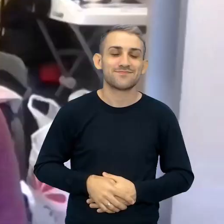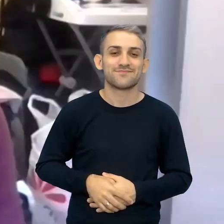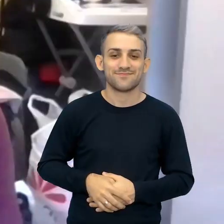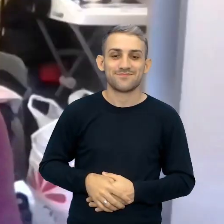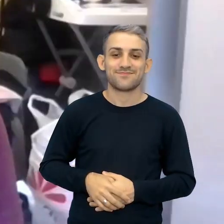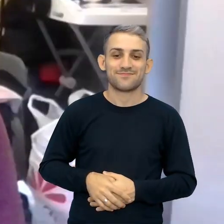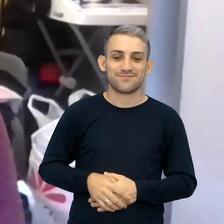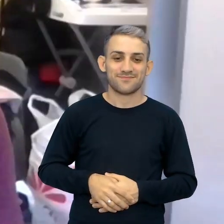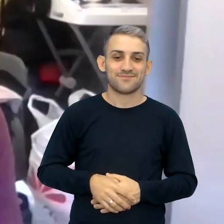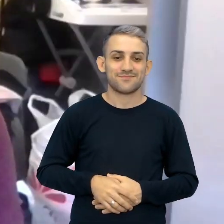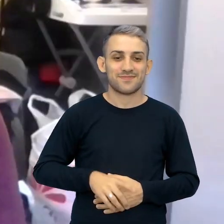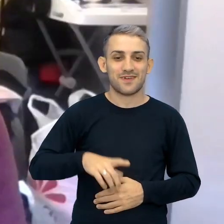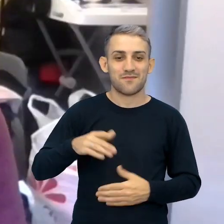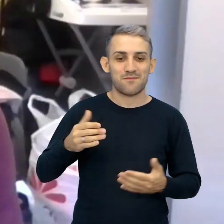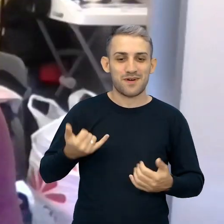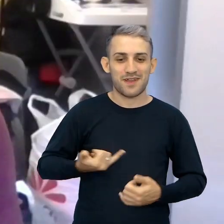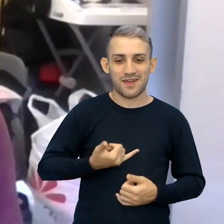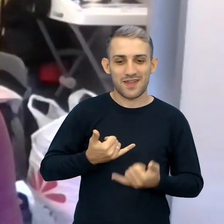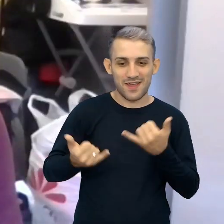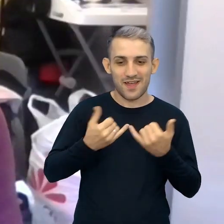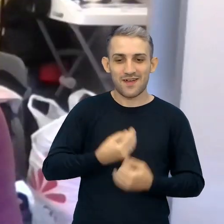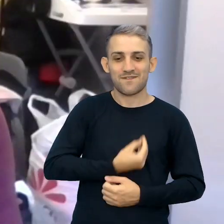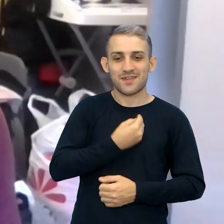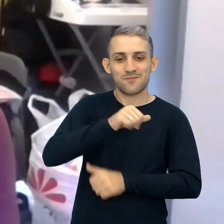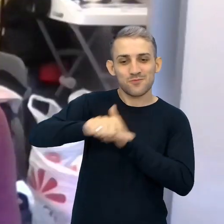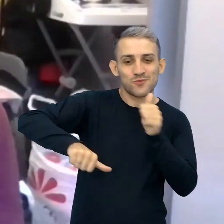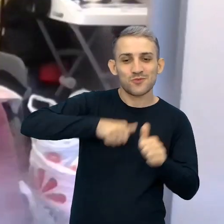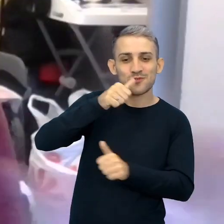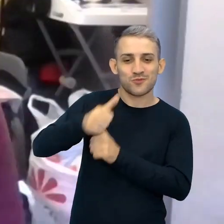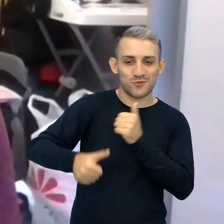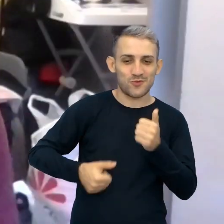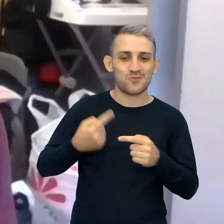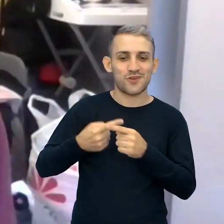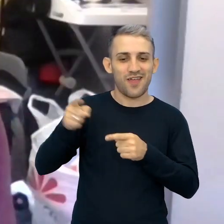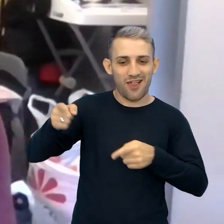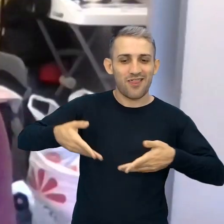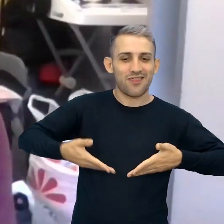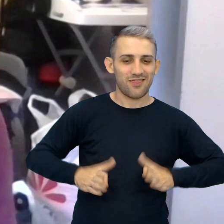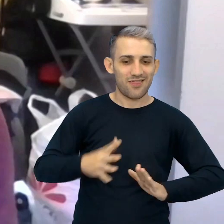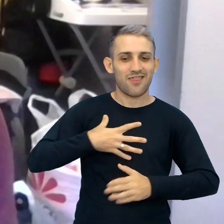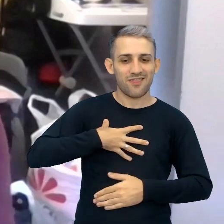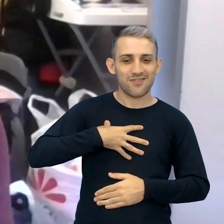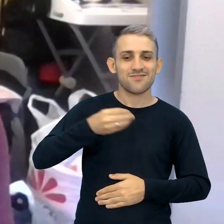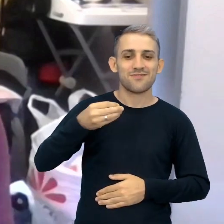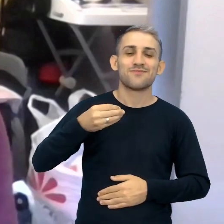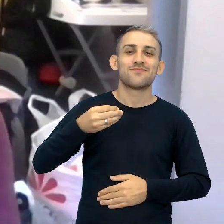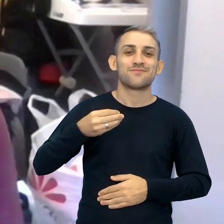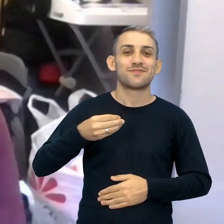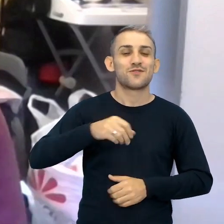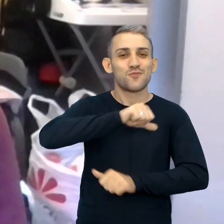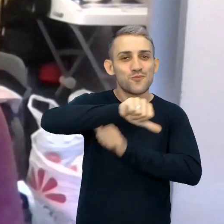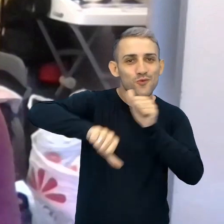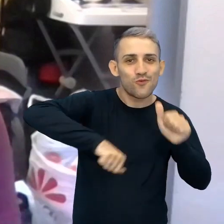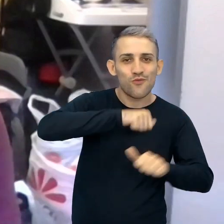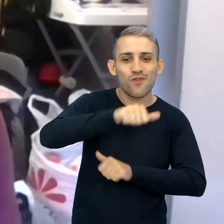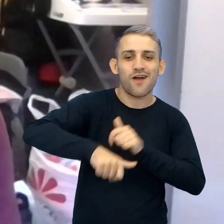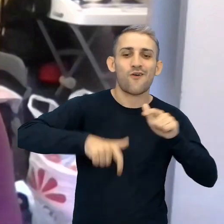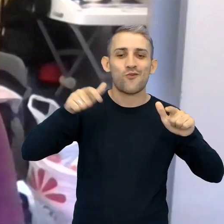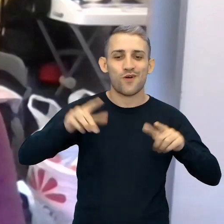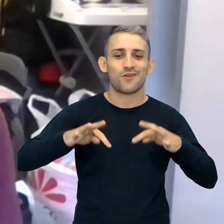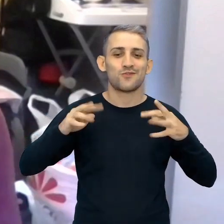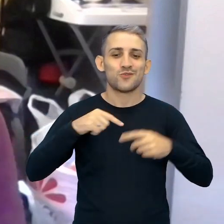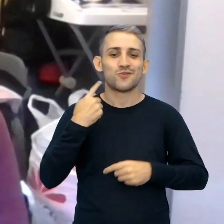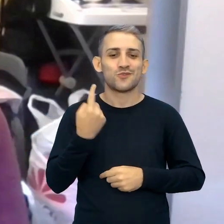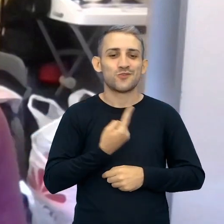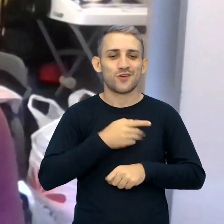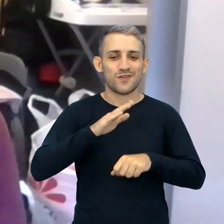Exatamente. A vida se transformou com a chegada dela e começa a tomar todos os espaços, os momentos. A gente vai girando